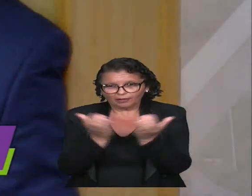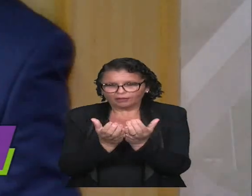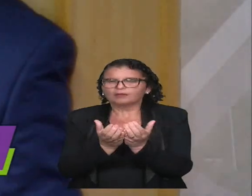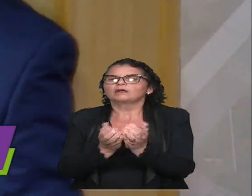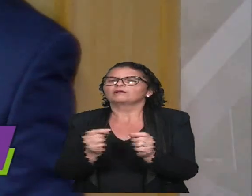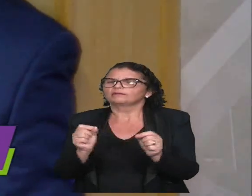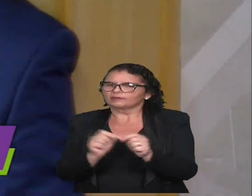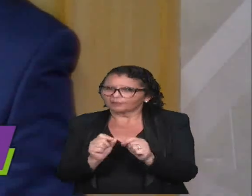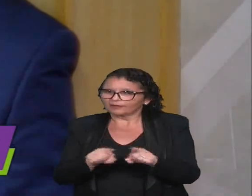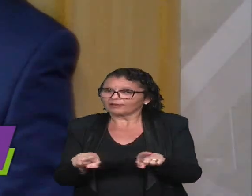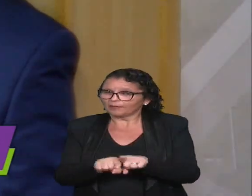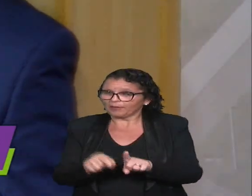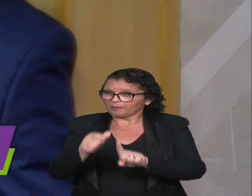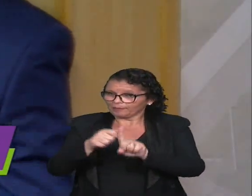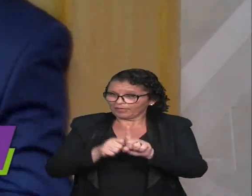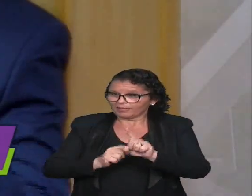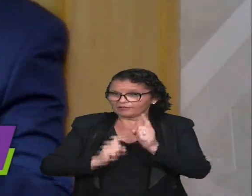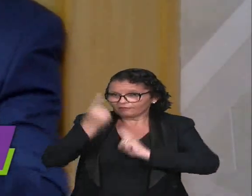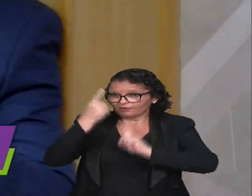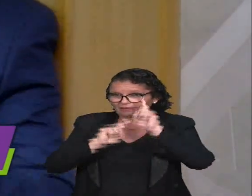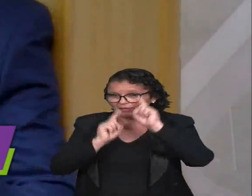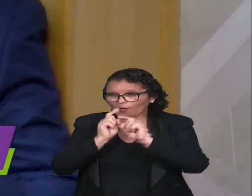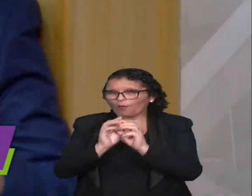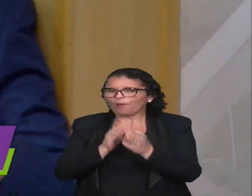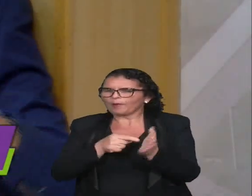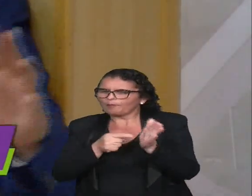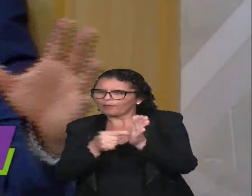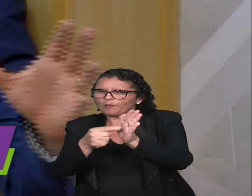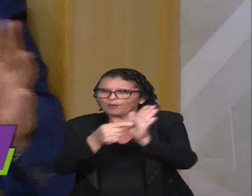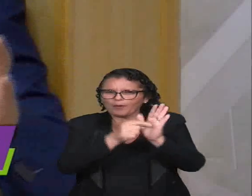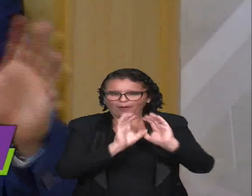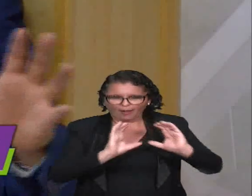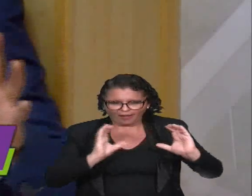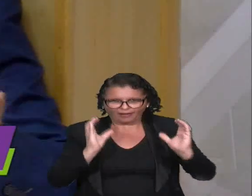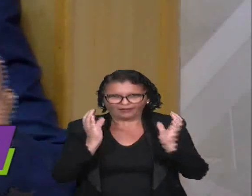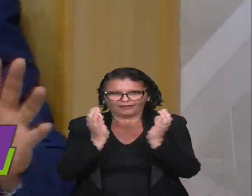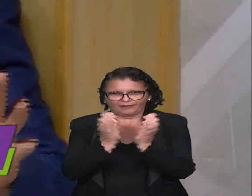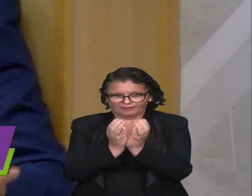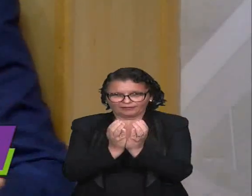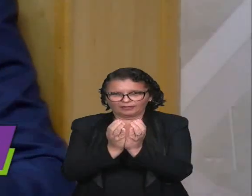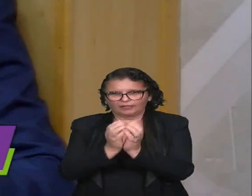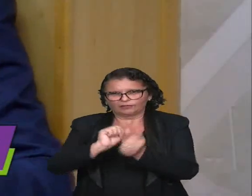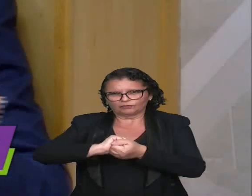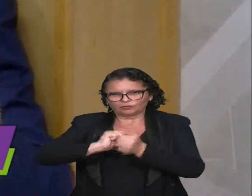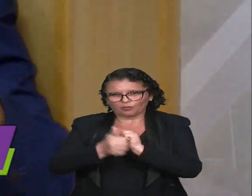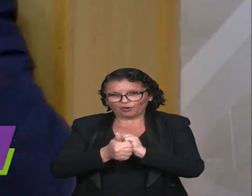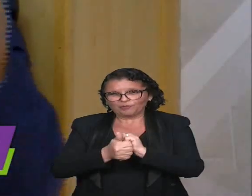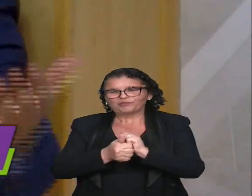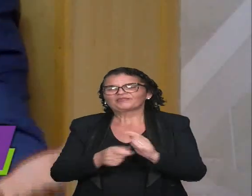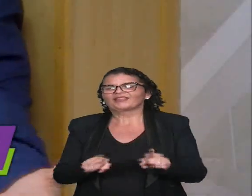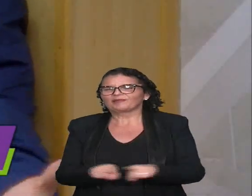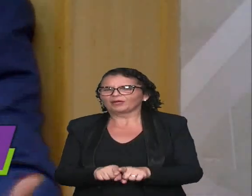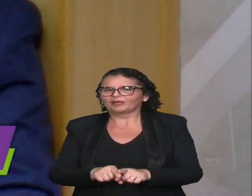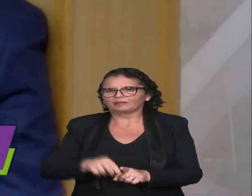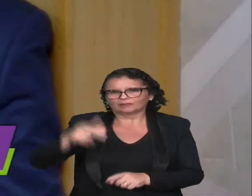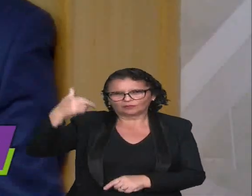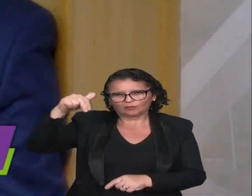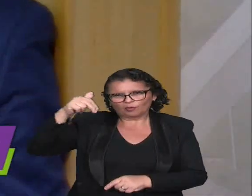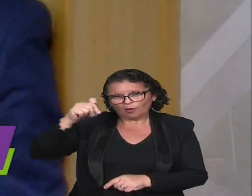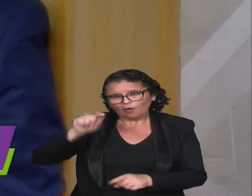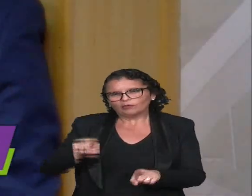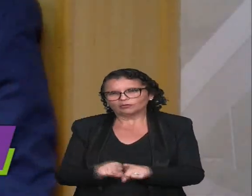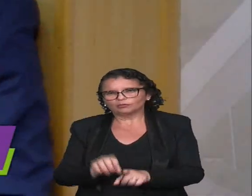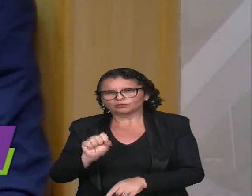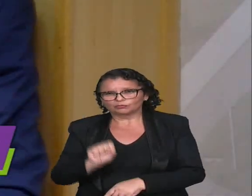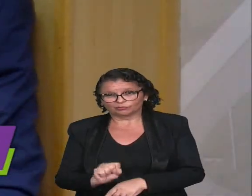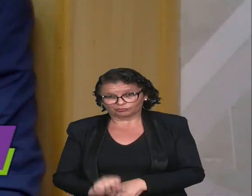agora em fevereiro algumas areninhas começam a ser apontadas nas duas regiões da cidade tanto na zona norte quanto centro e